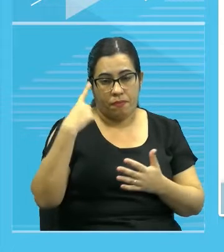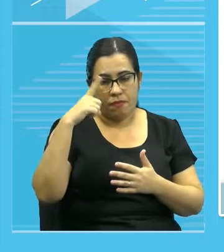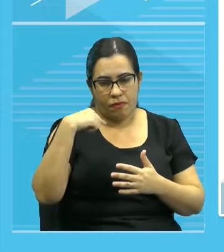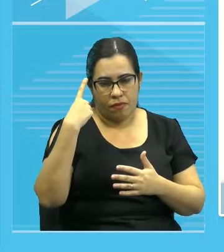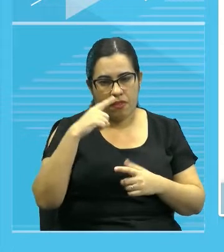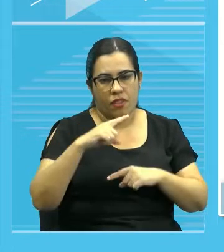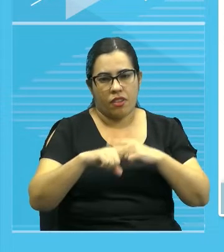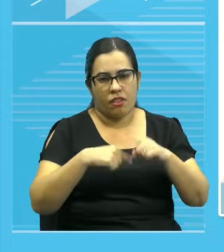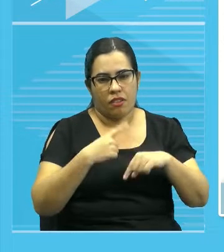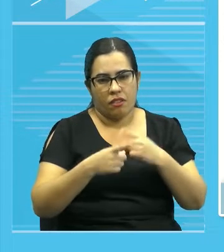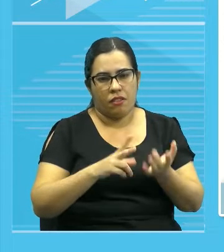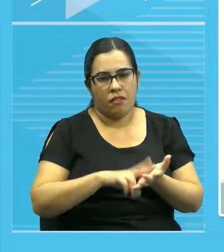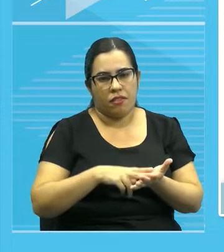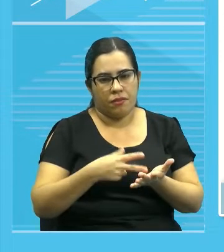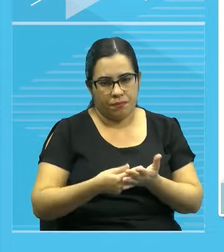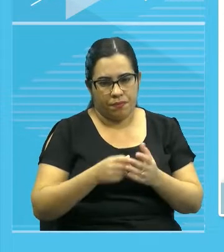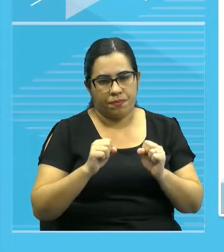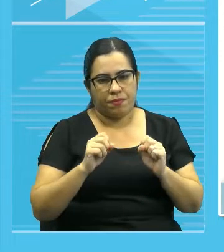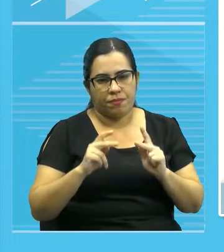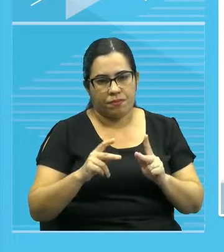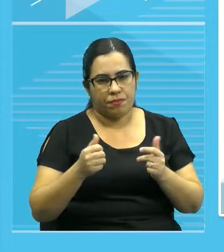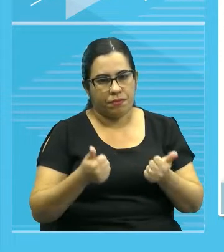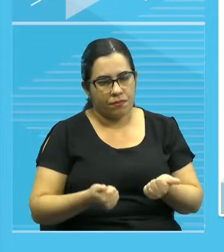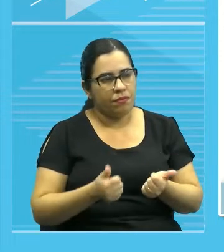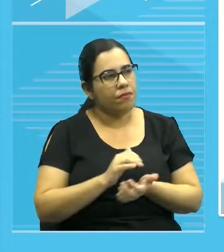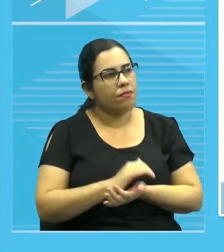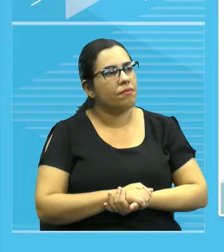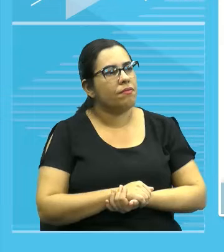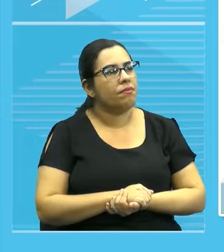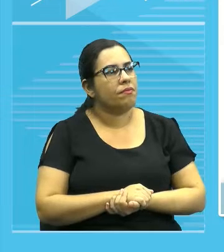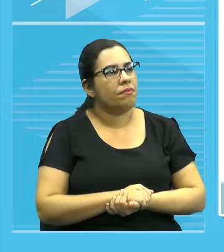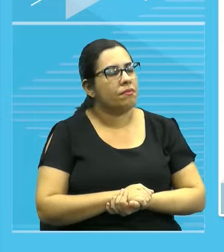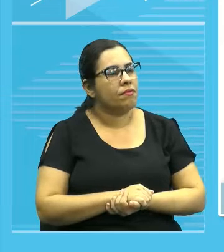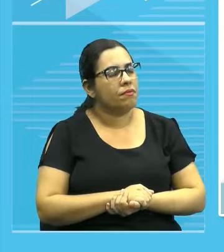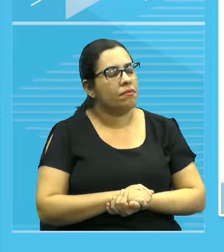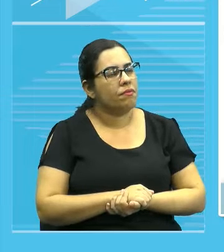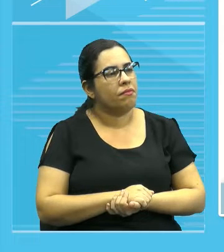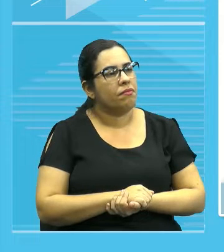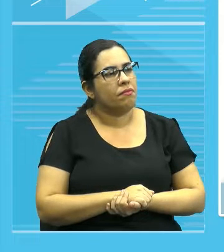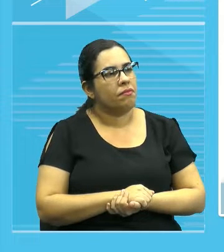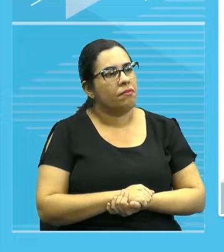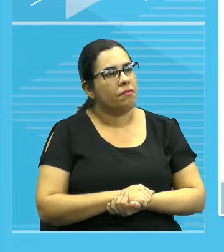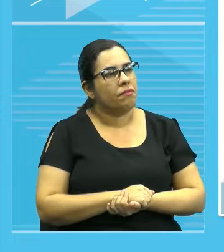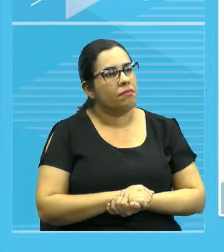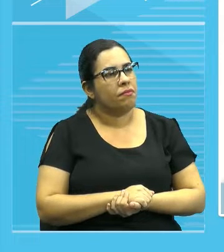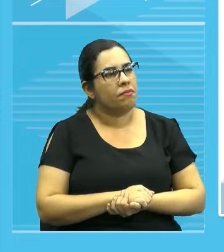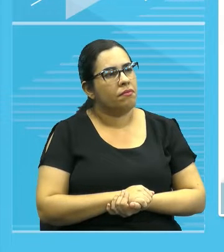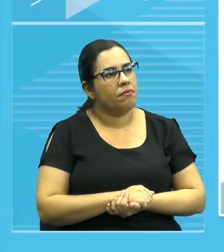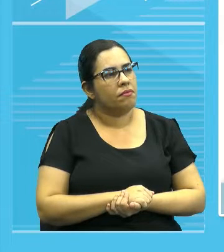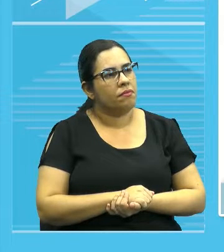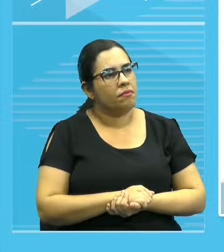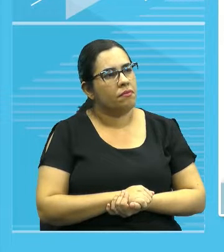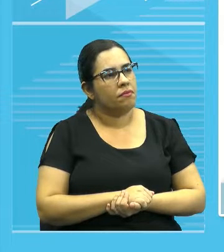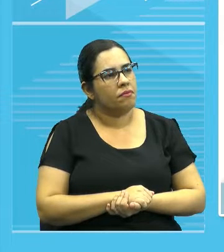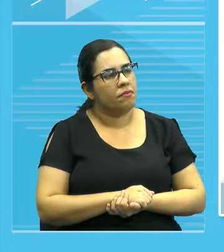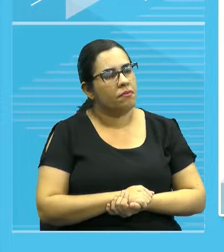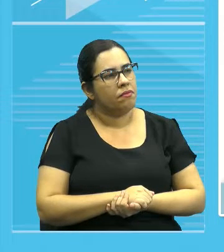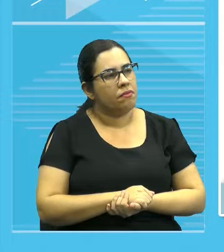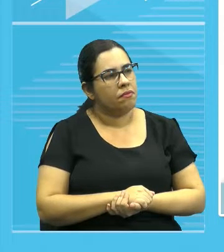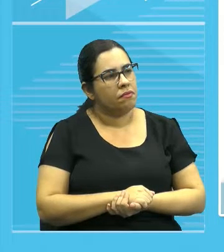já que eu não traduzir a questão aqui eu traduzo indígenas de